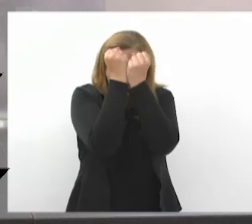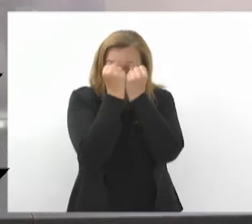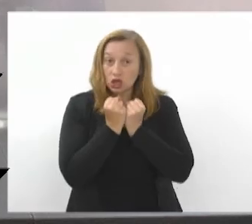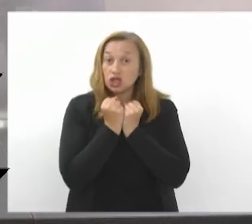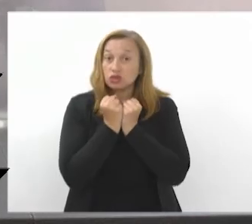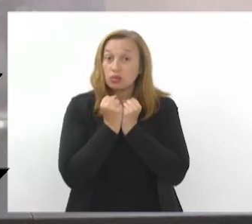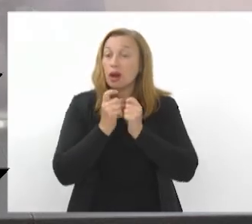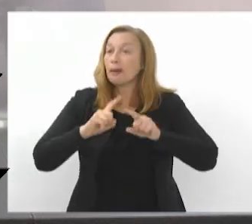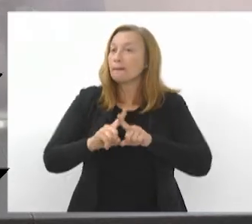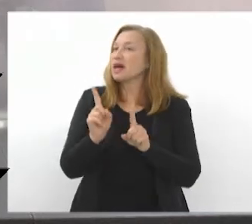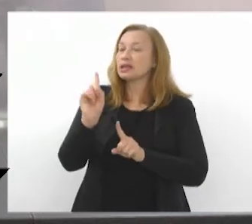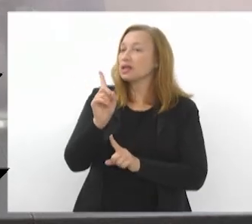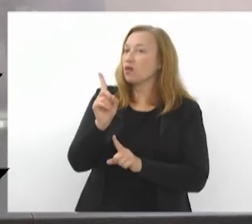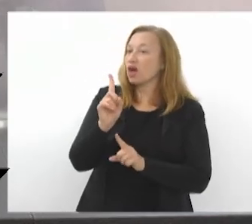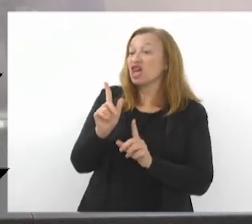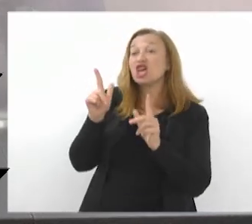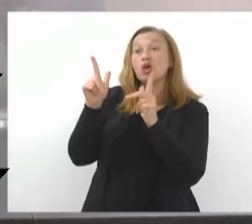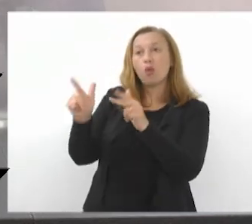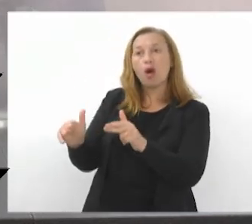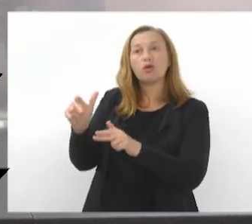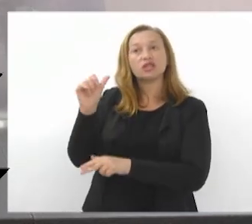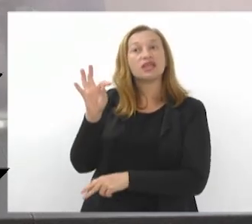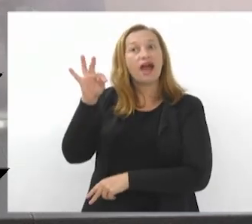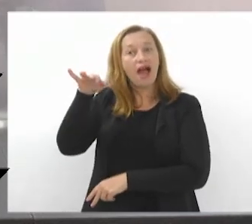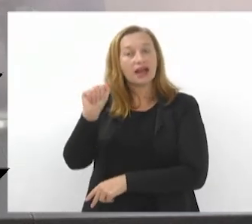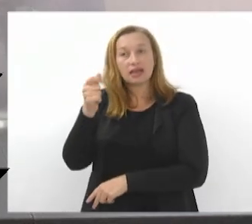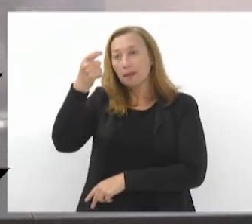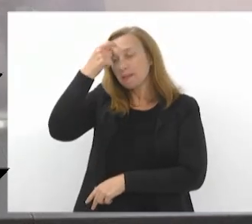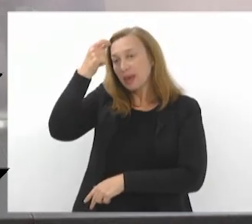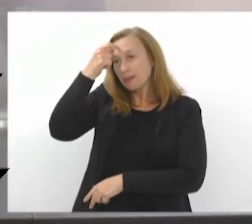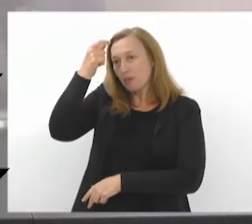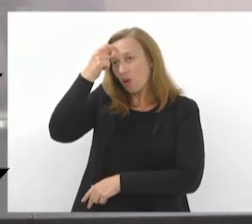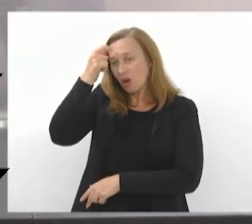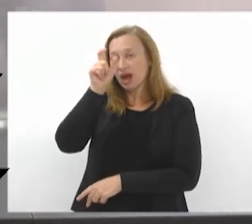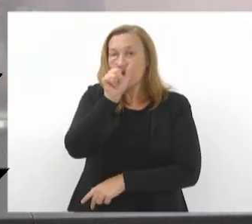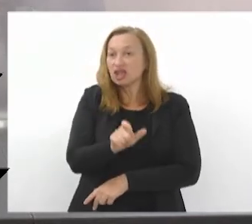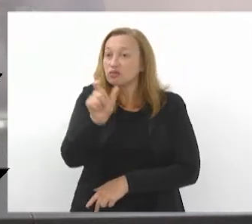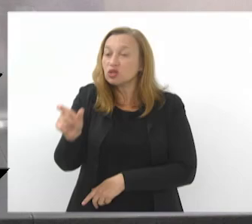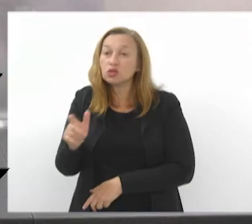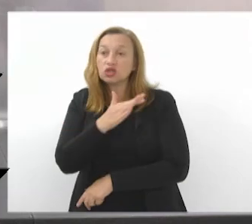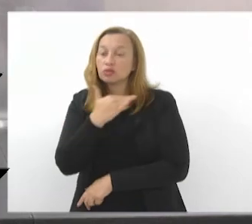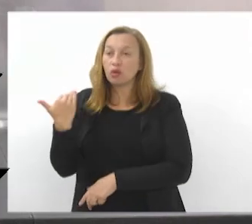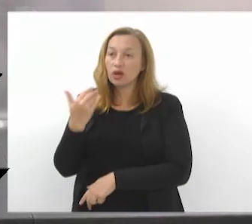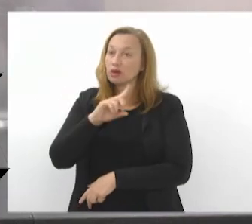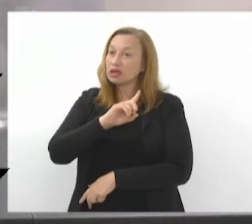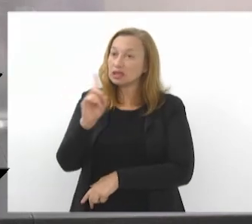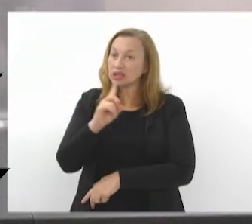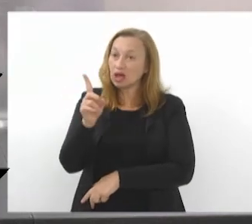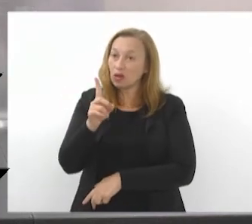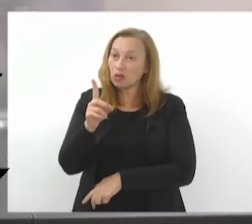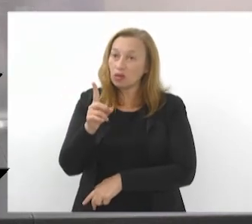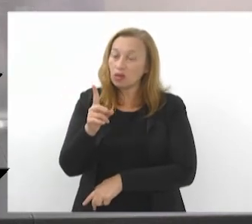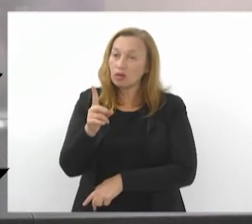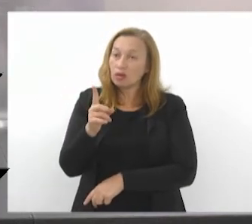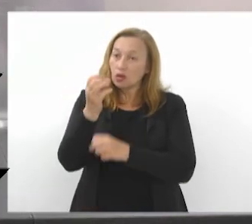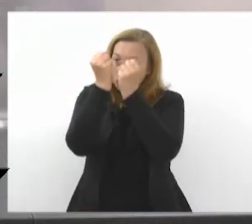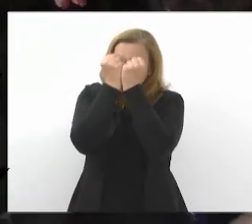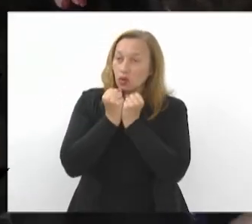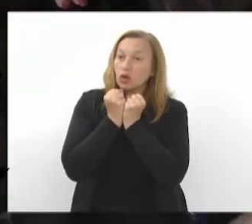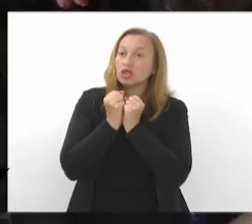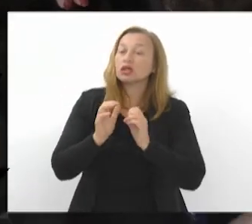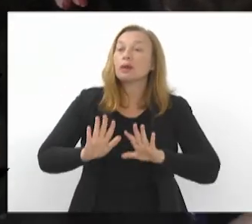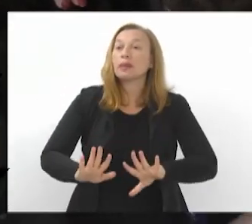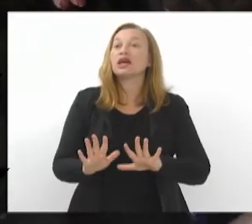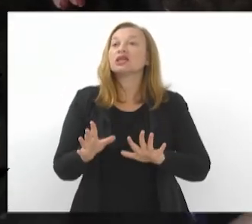esse não iria é em memória às Presente. vítimas, Na não, combate, não ao terrorismo. Na justificativa